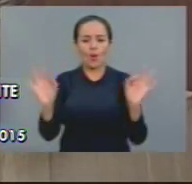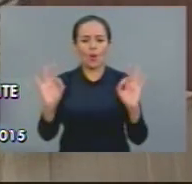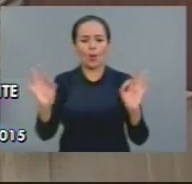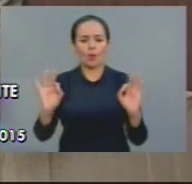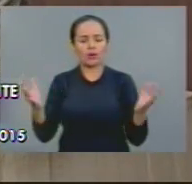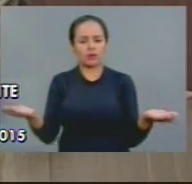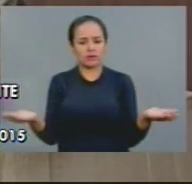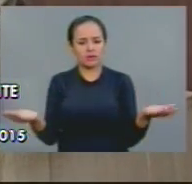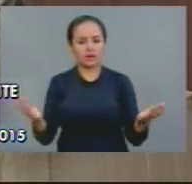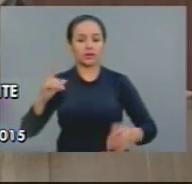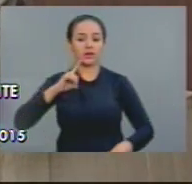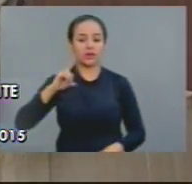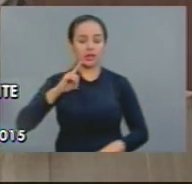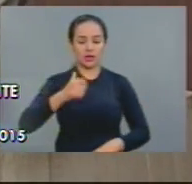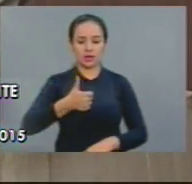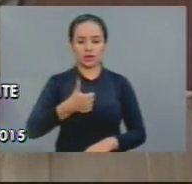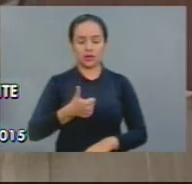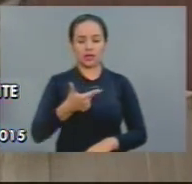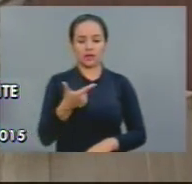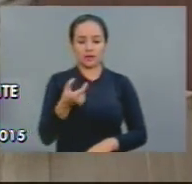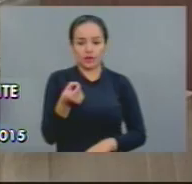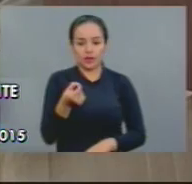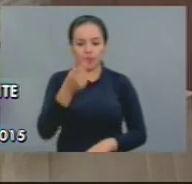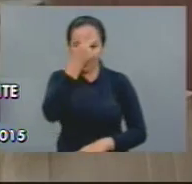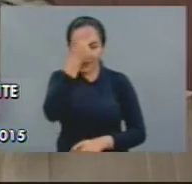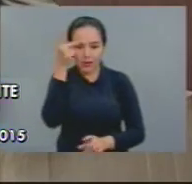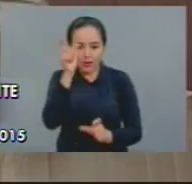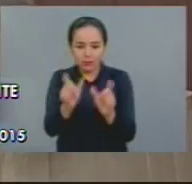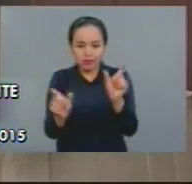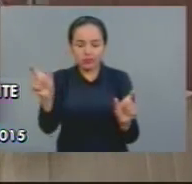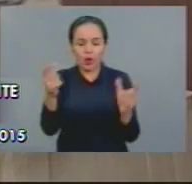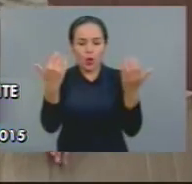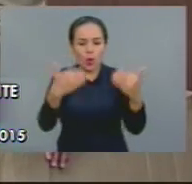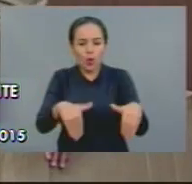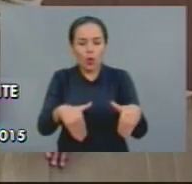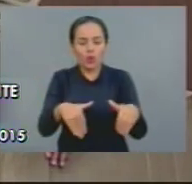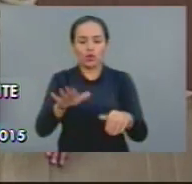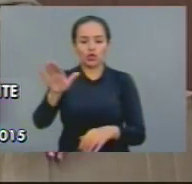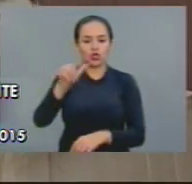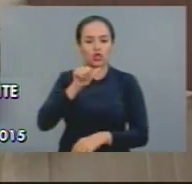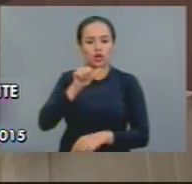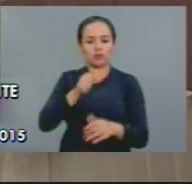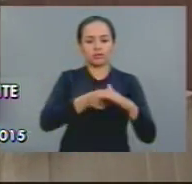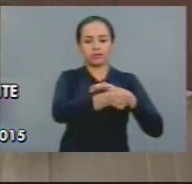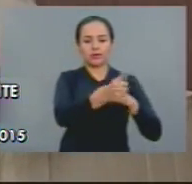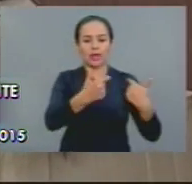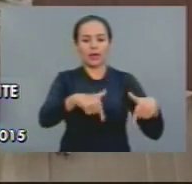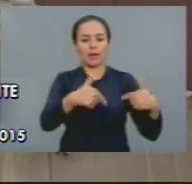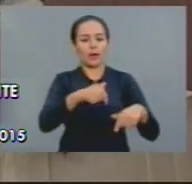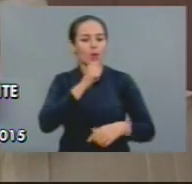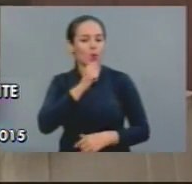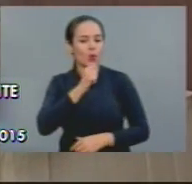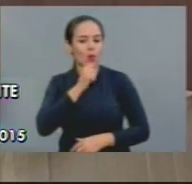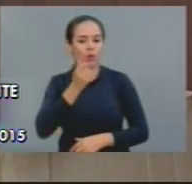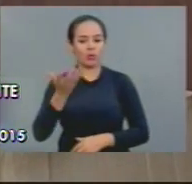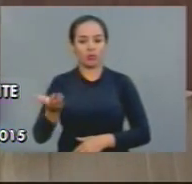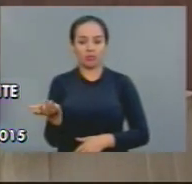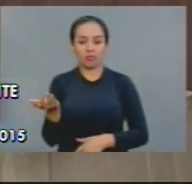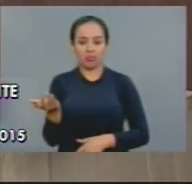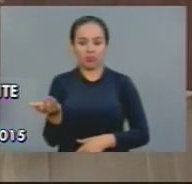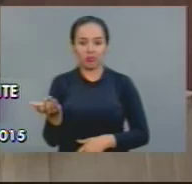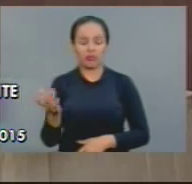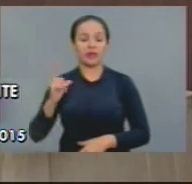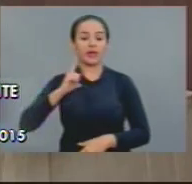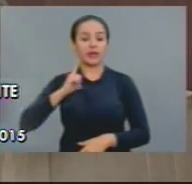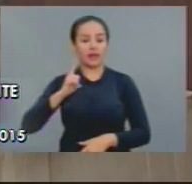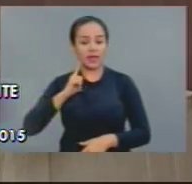Dos 120 concursados, nenhum foi convocado. Pior que isso, há